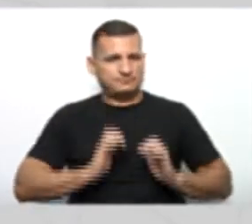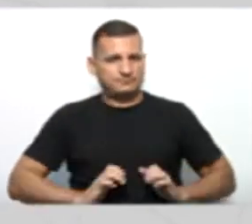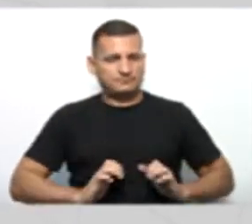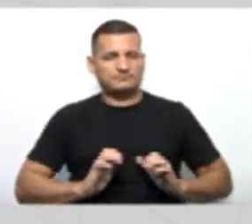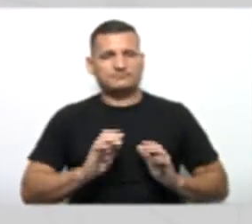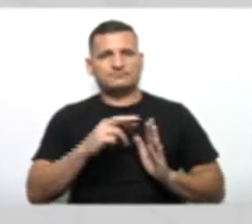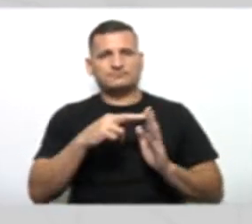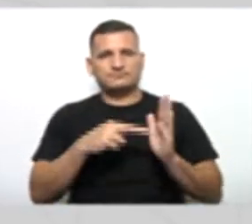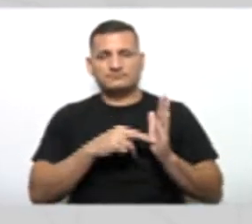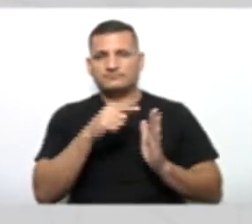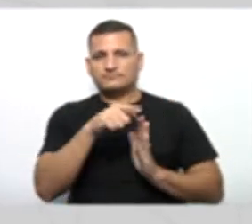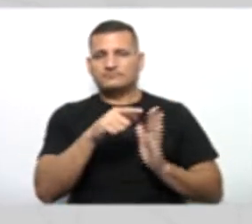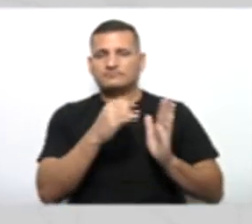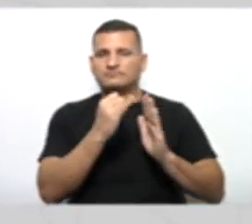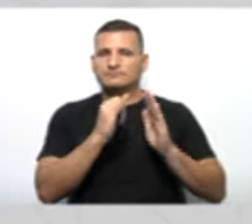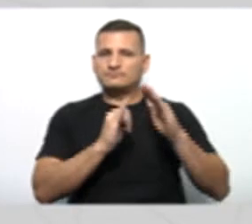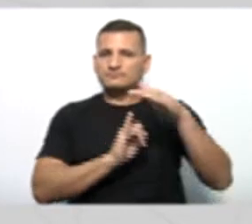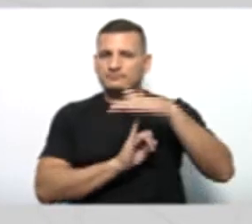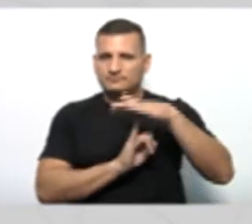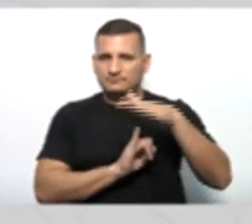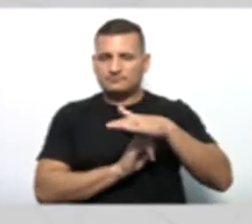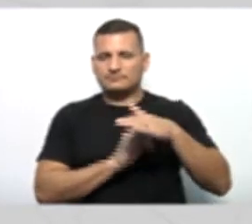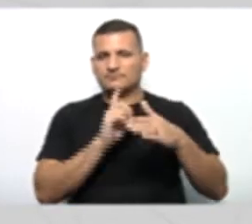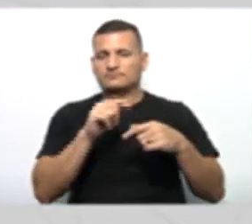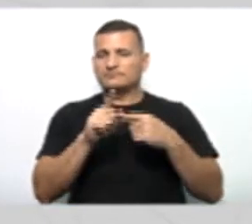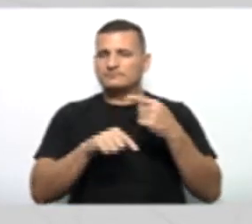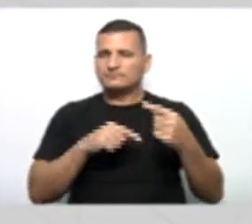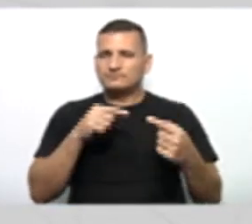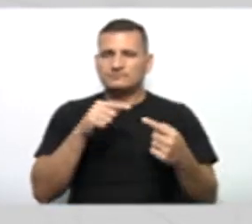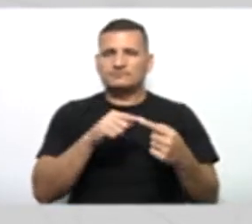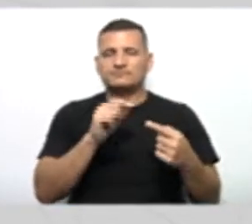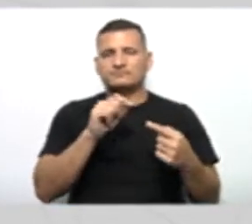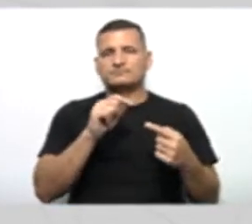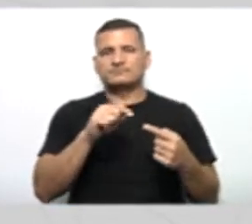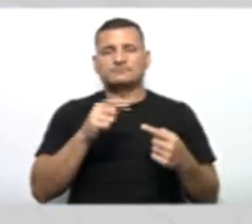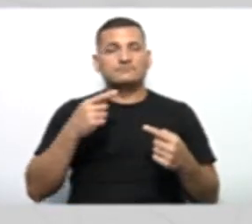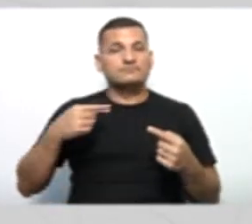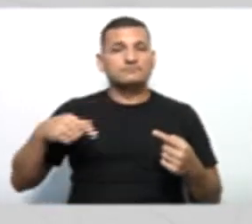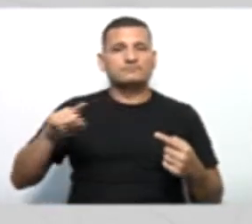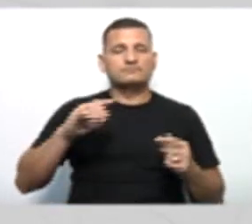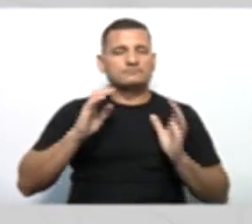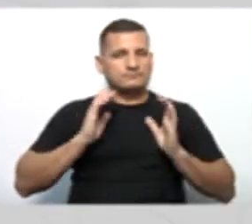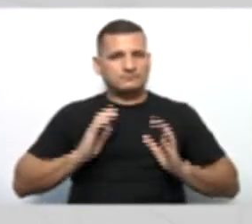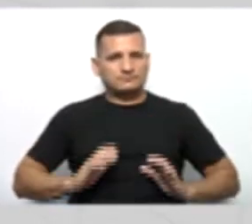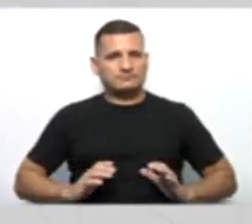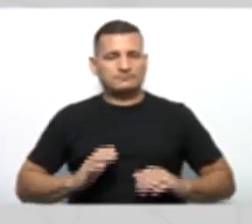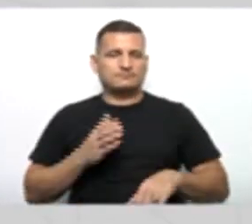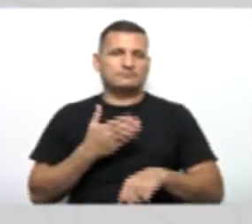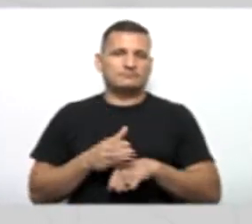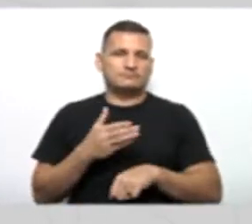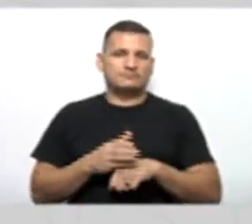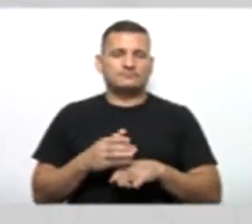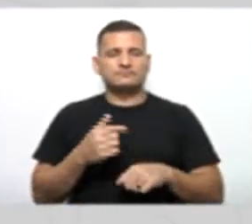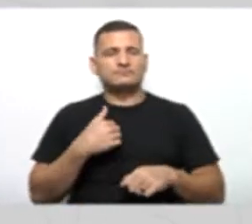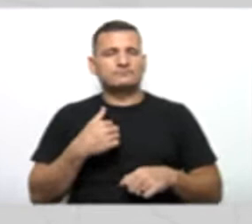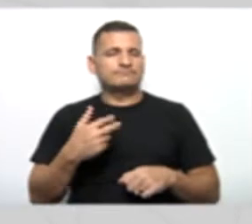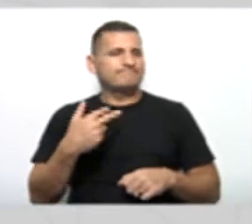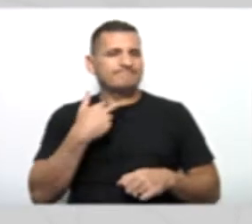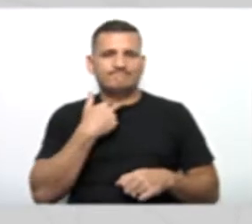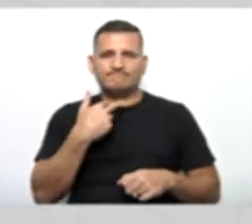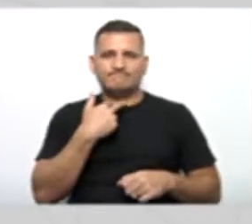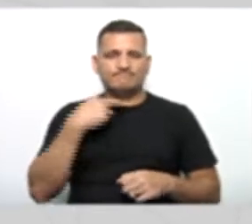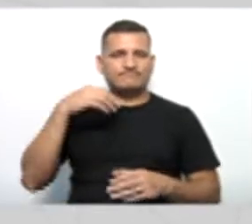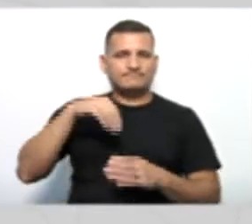que são os objetivos que norteiam as nossas condutas eu não posso me comportar